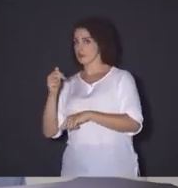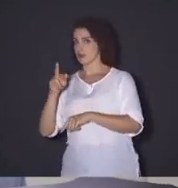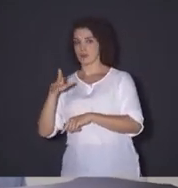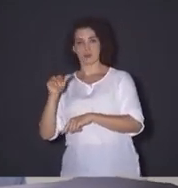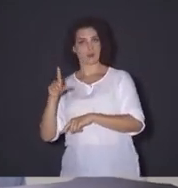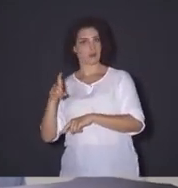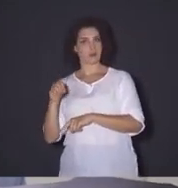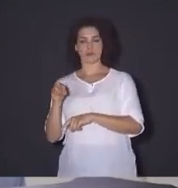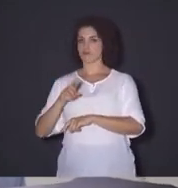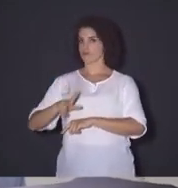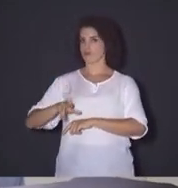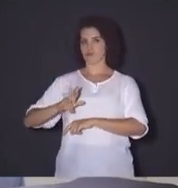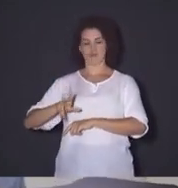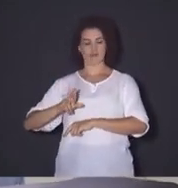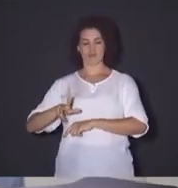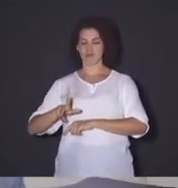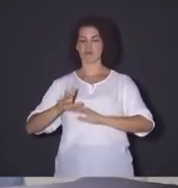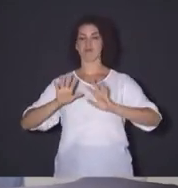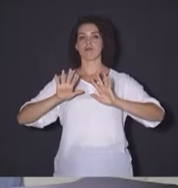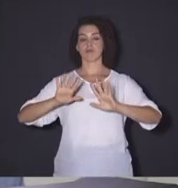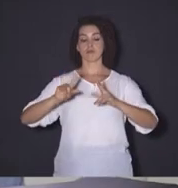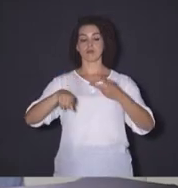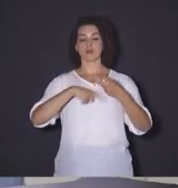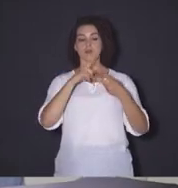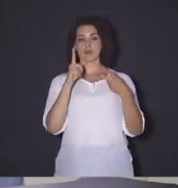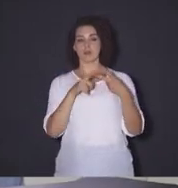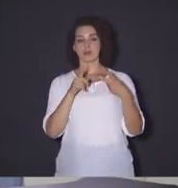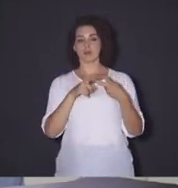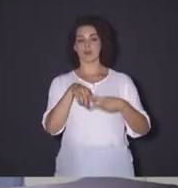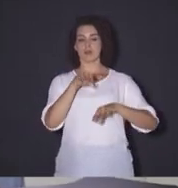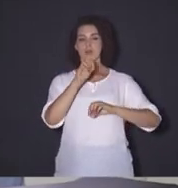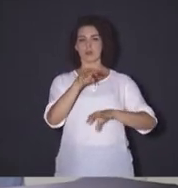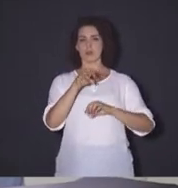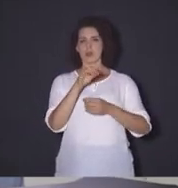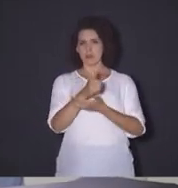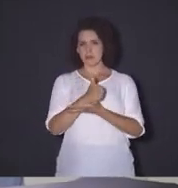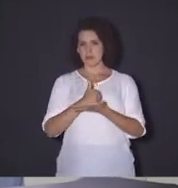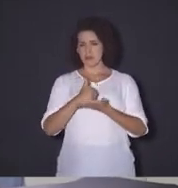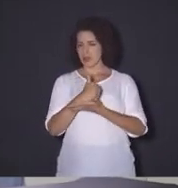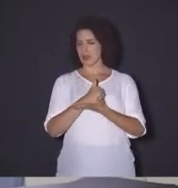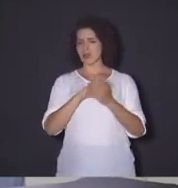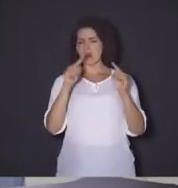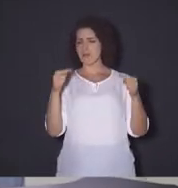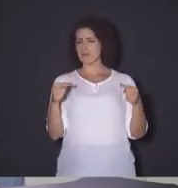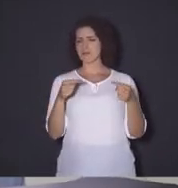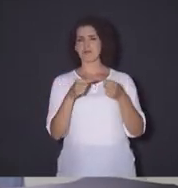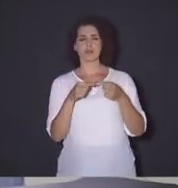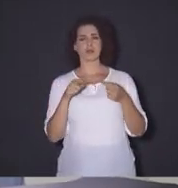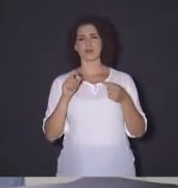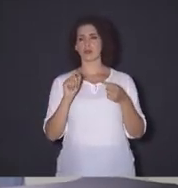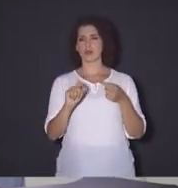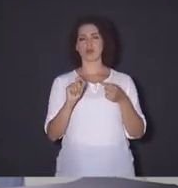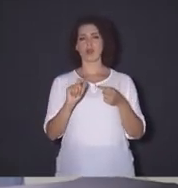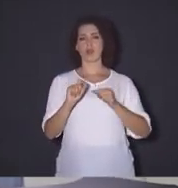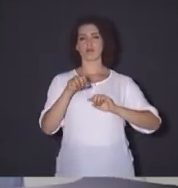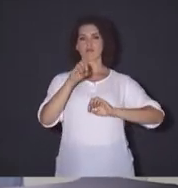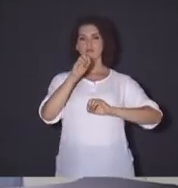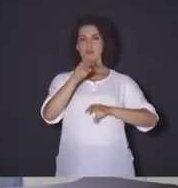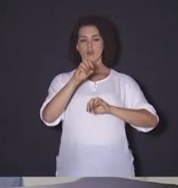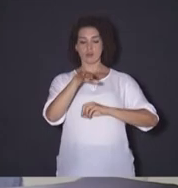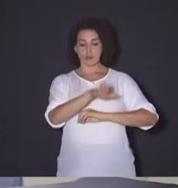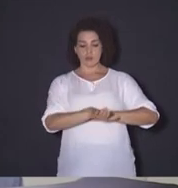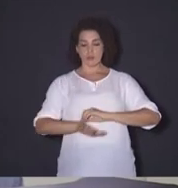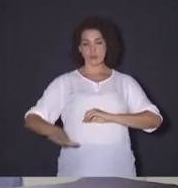gostaria de trazer o segundo é dizer que a educação básica ela envolve a educação infantil o ensino